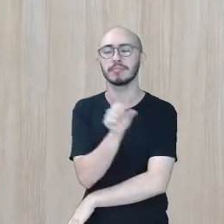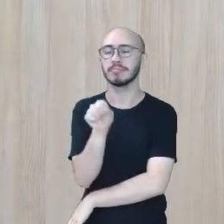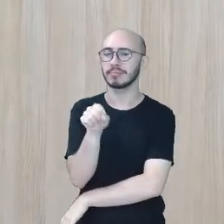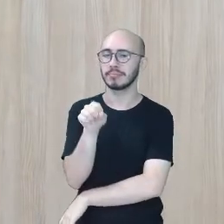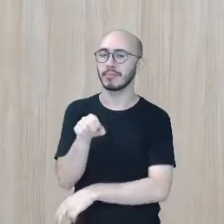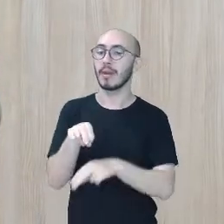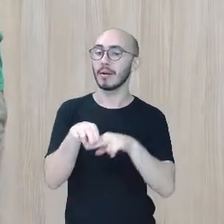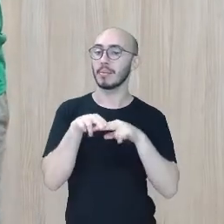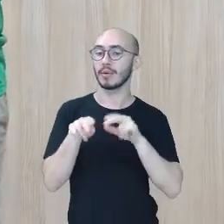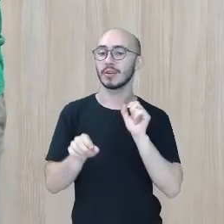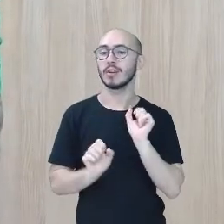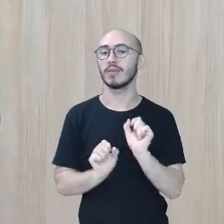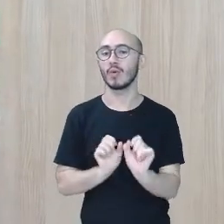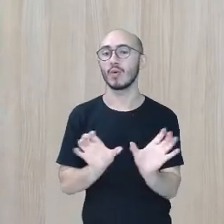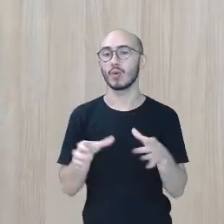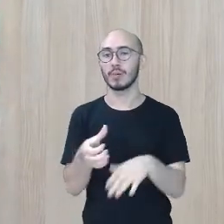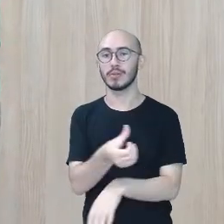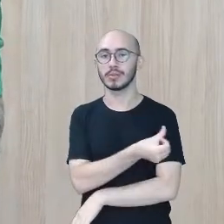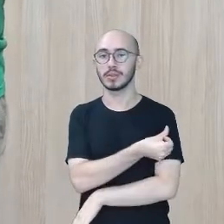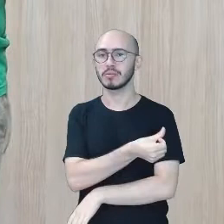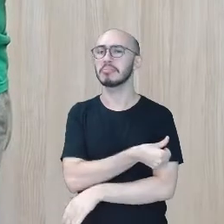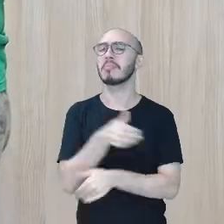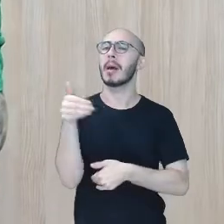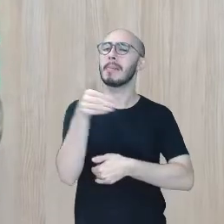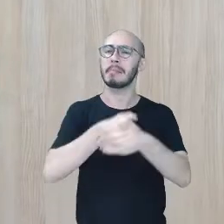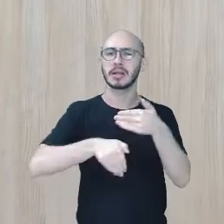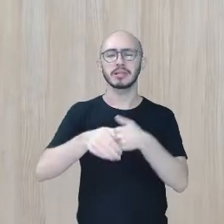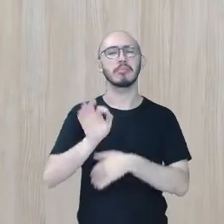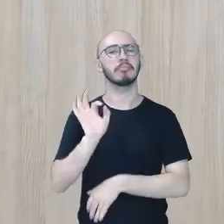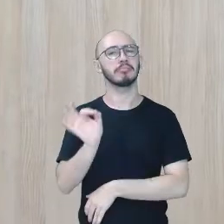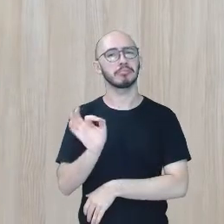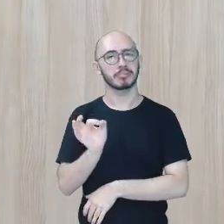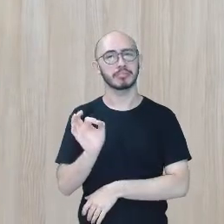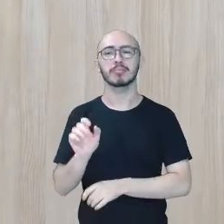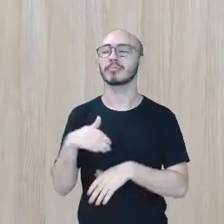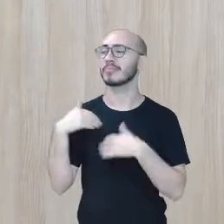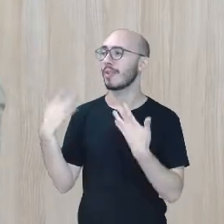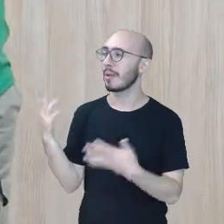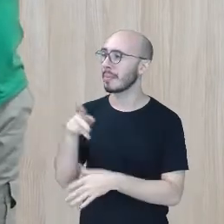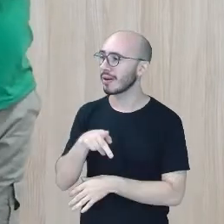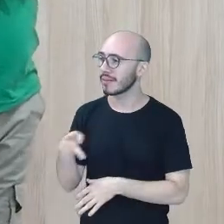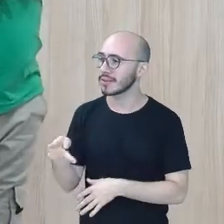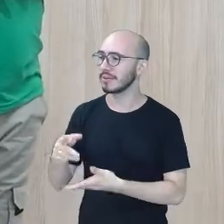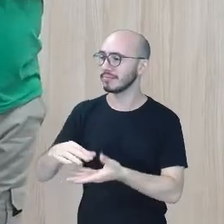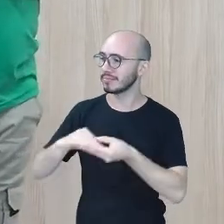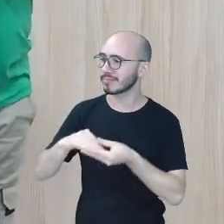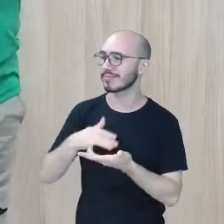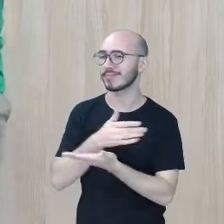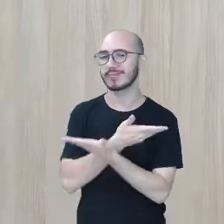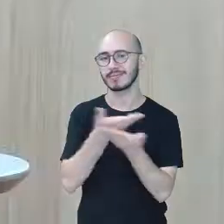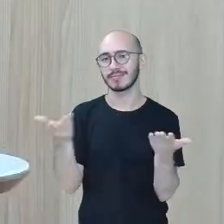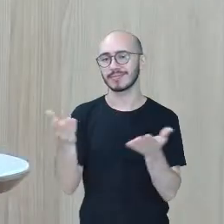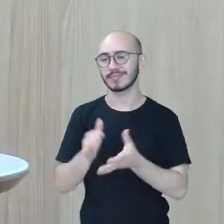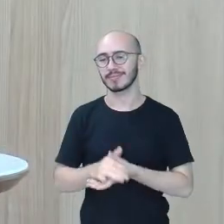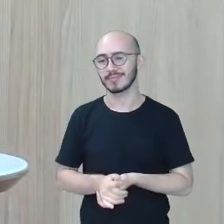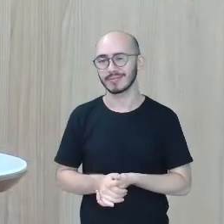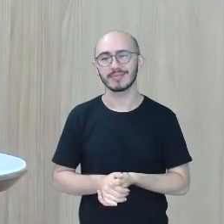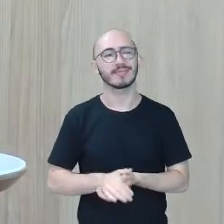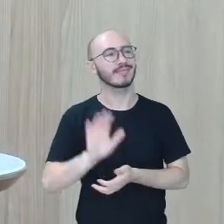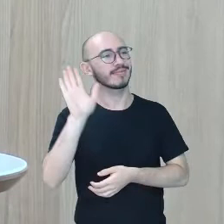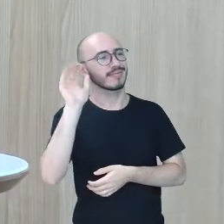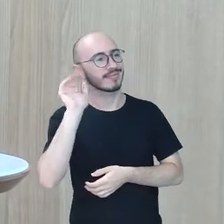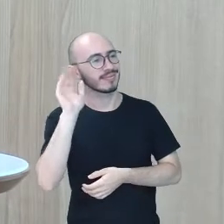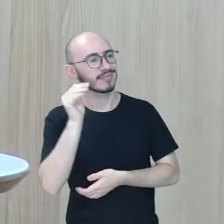porque as turmas do 6º ano, elas são bem participativas. Então, professor, tua saudação aí para a galera. Fala aí,